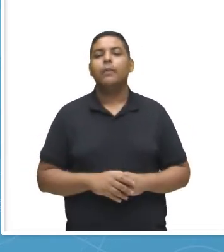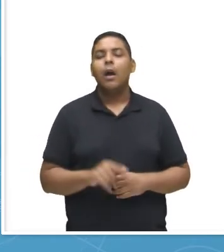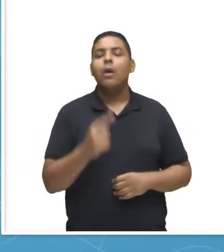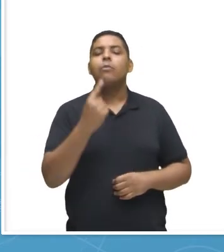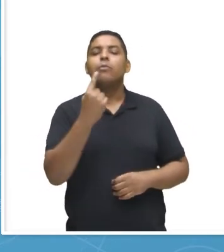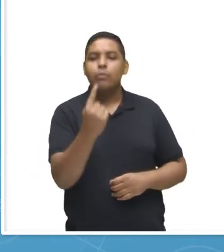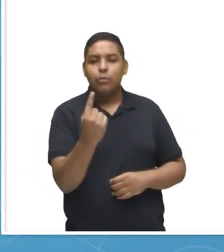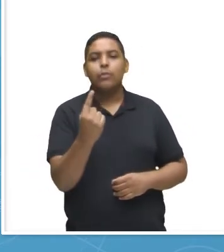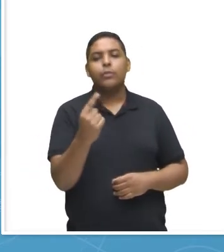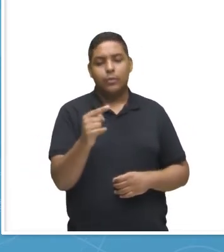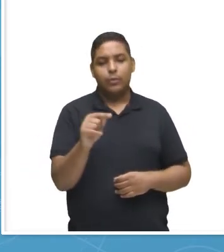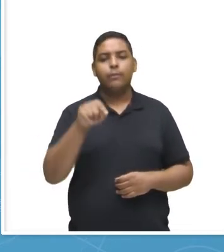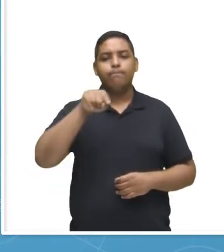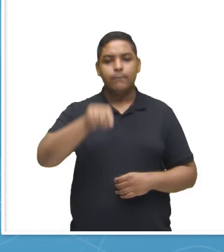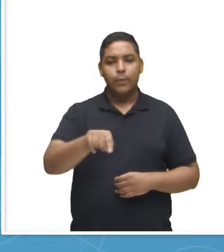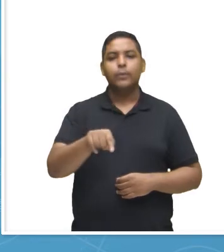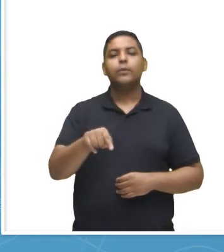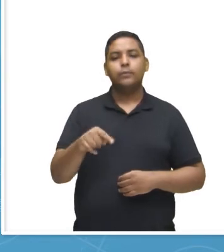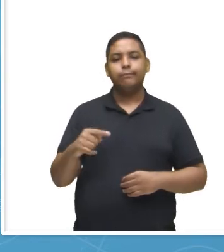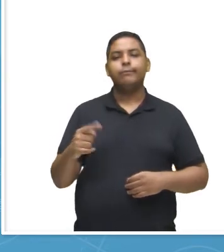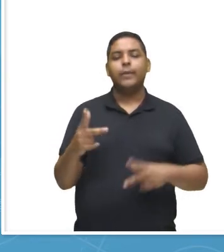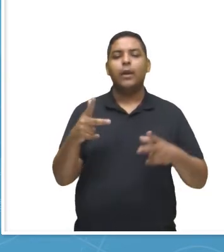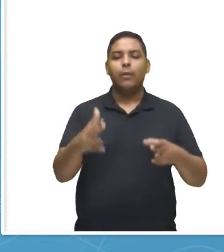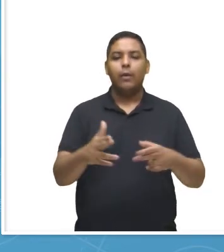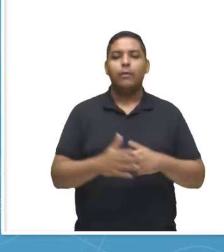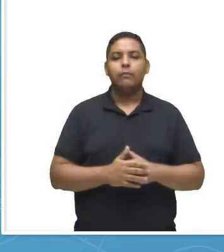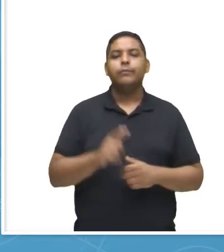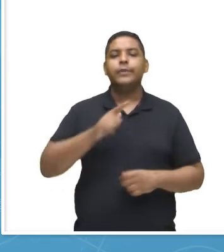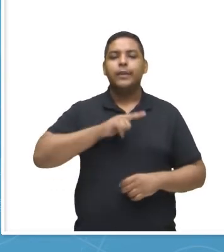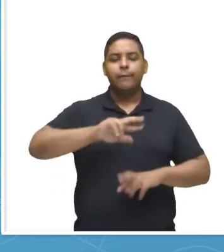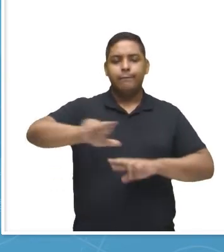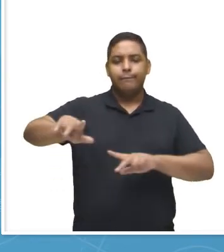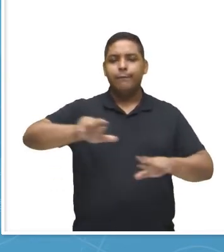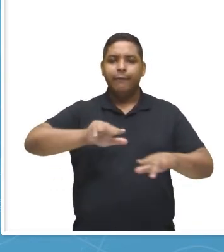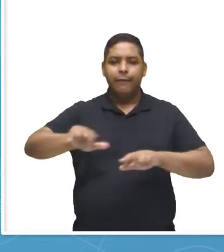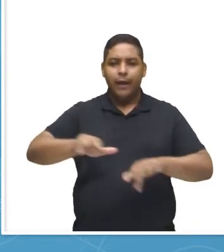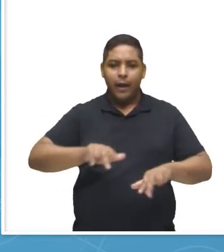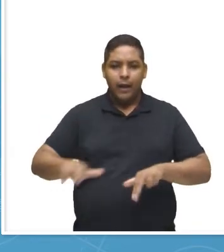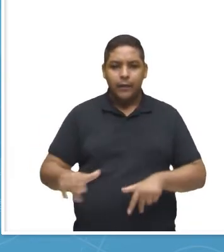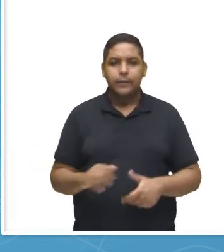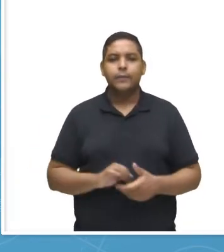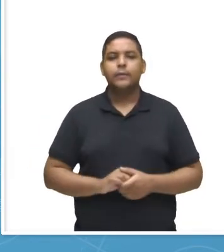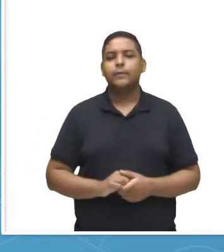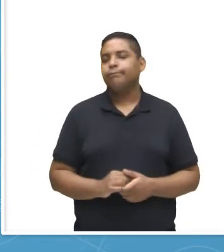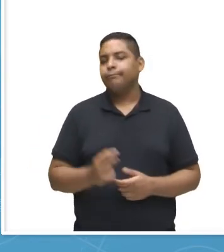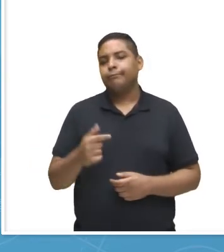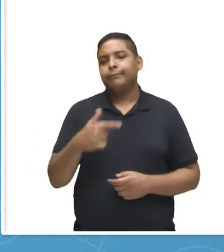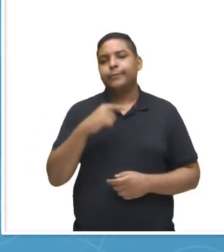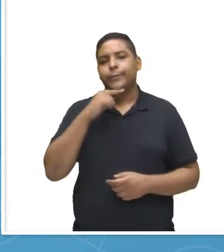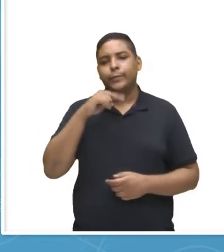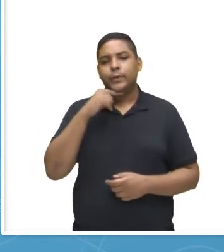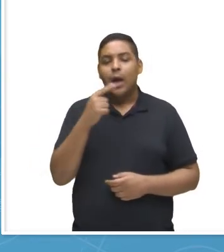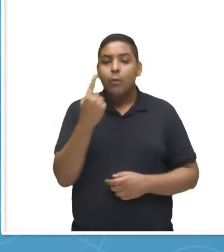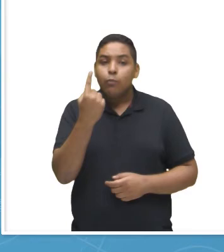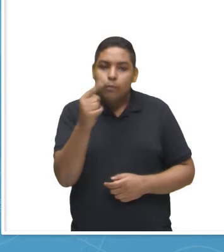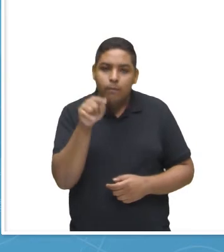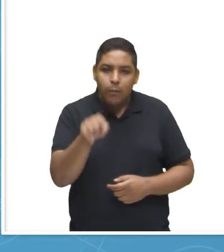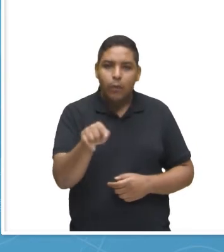ponto em comum, elas vão possuir, né, vários pontos em comum. Não pode ter um único ponto em comum.